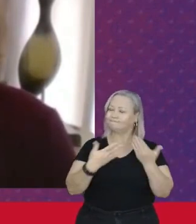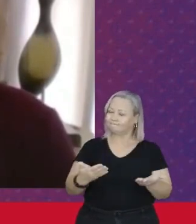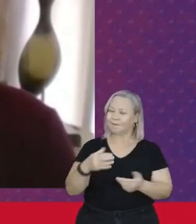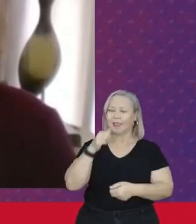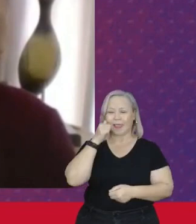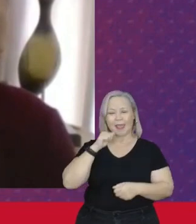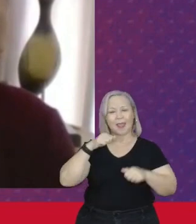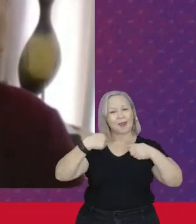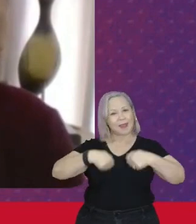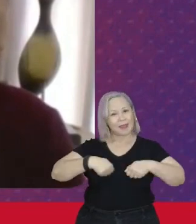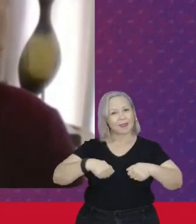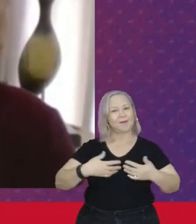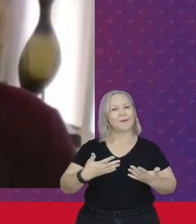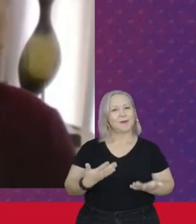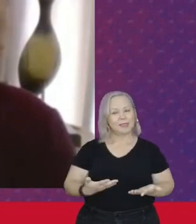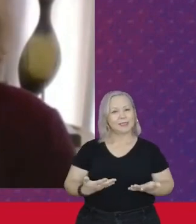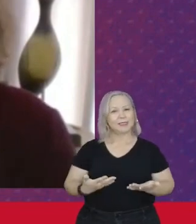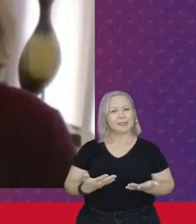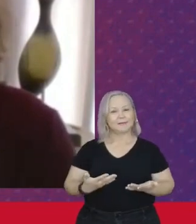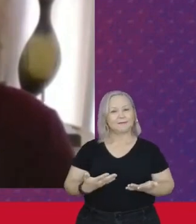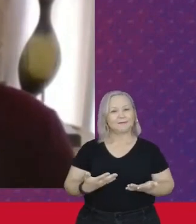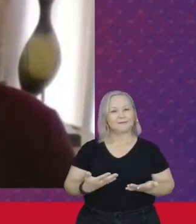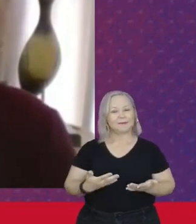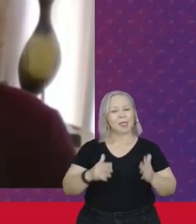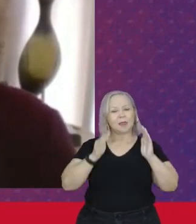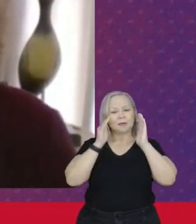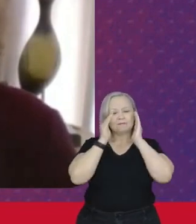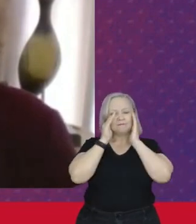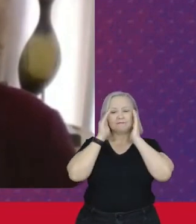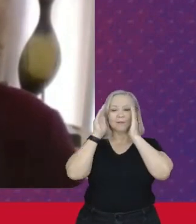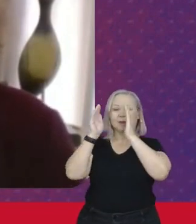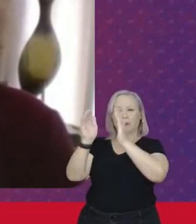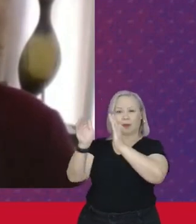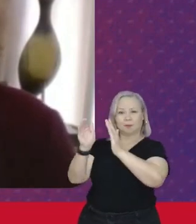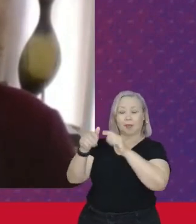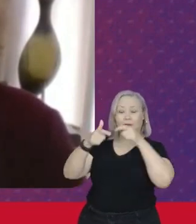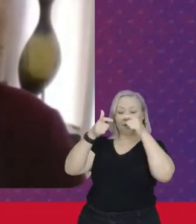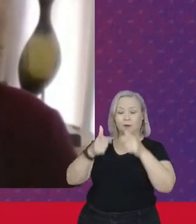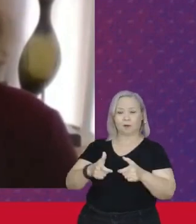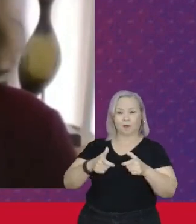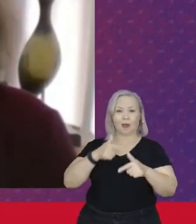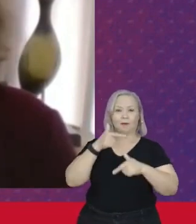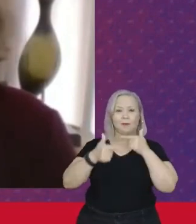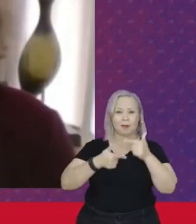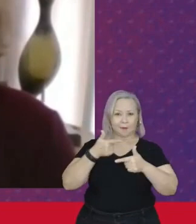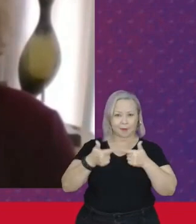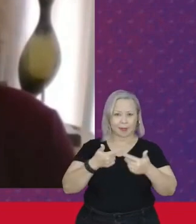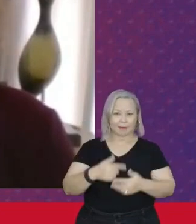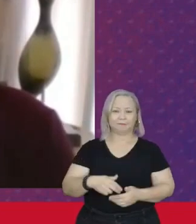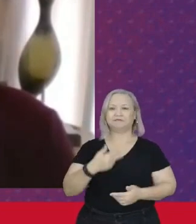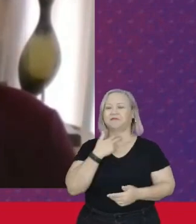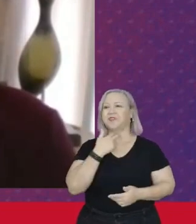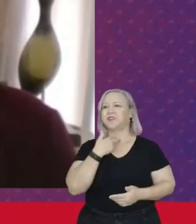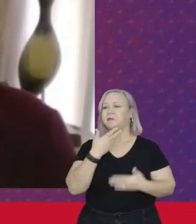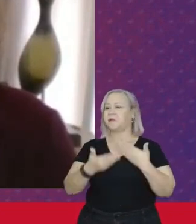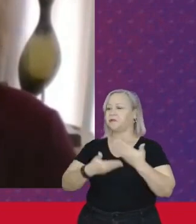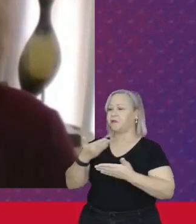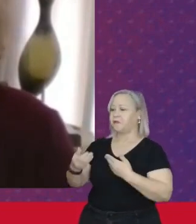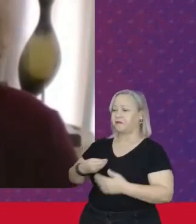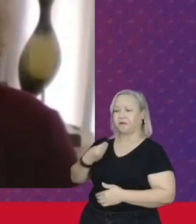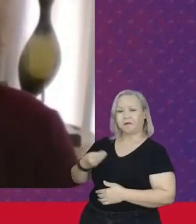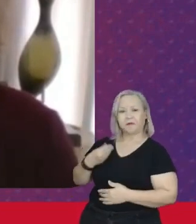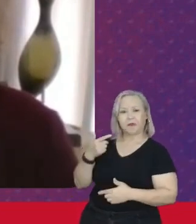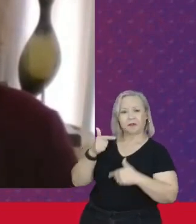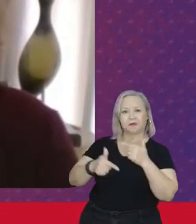que precisa de respeito também no seu ambiente de trabalho. A gente não pode conviver em um ambiente de